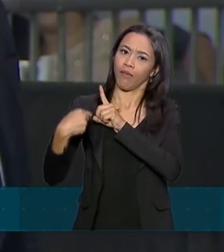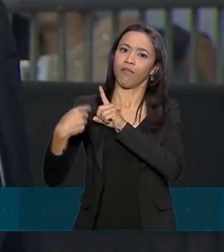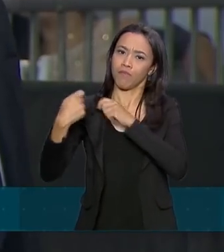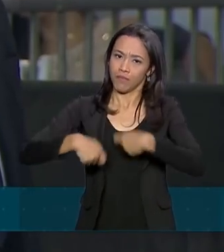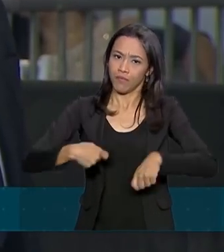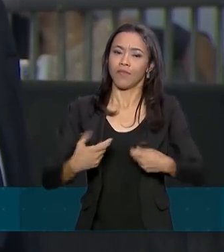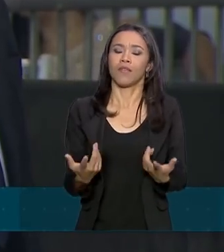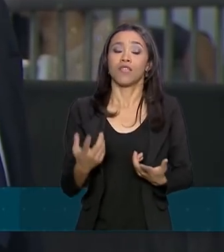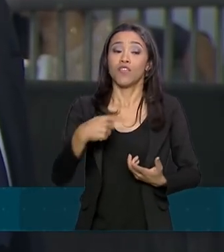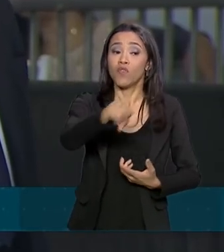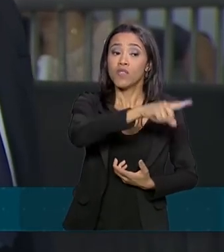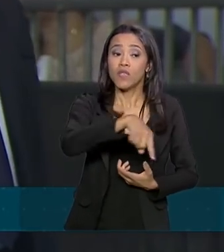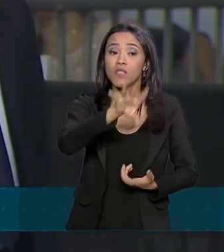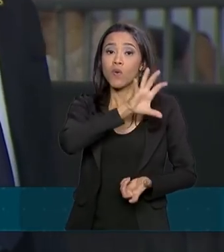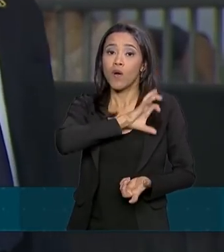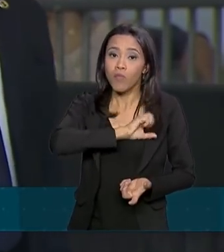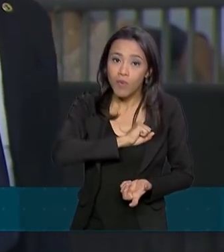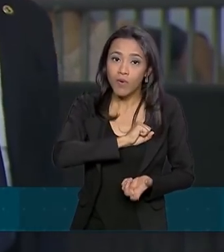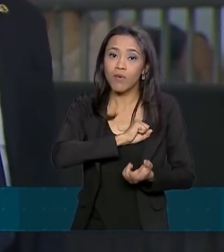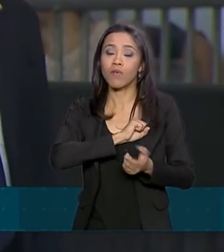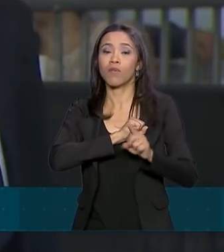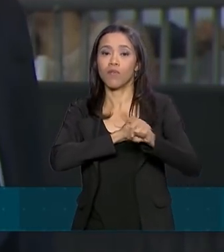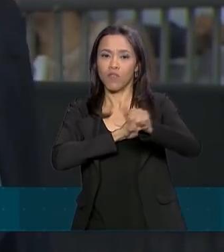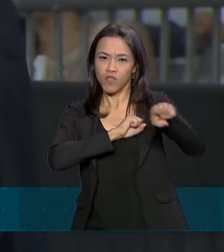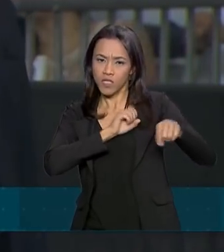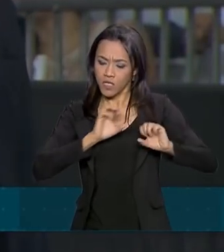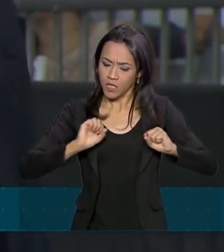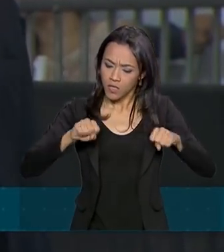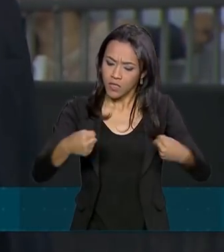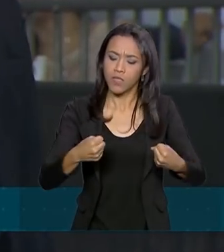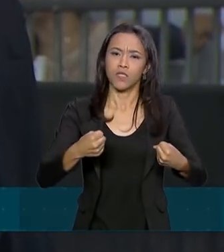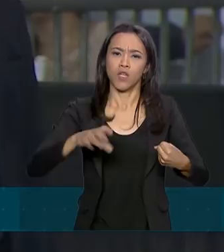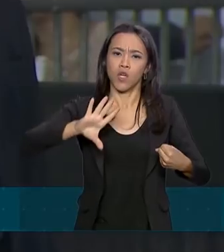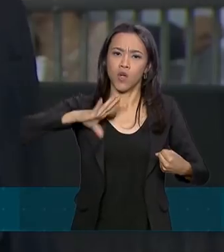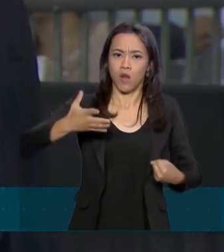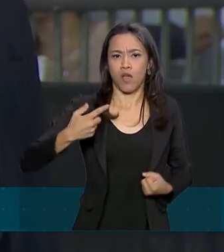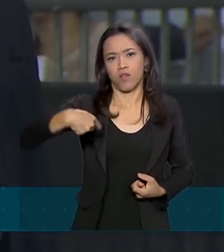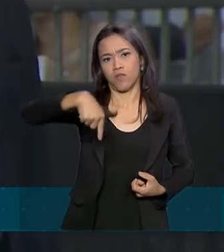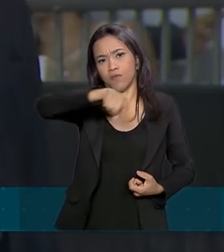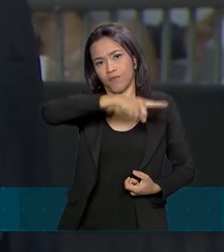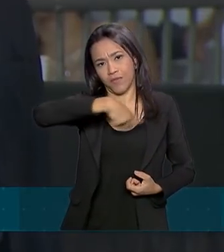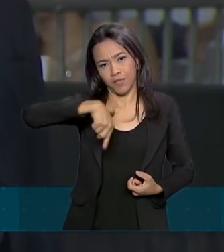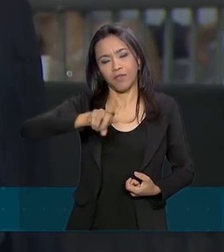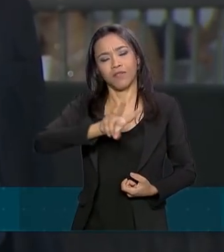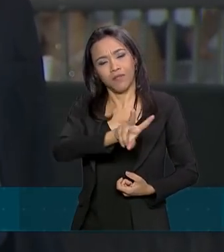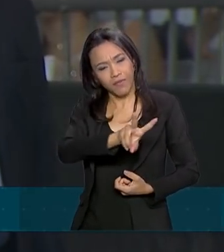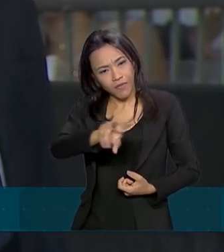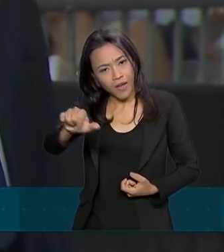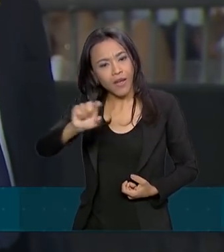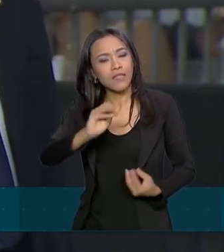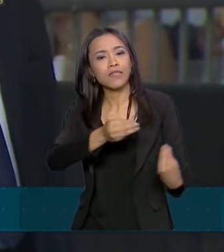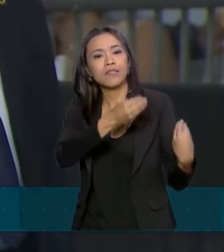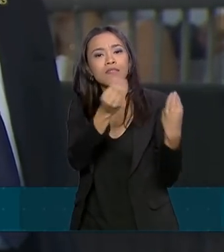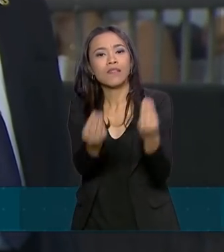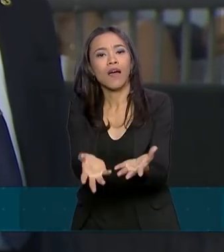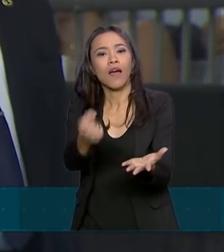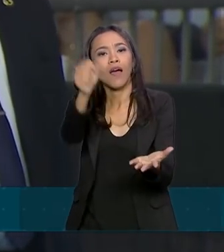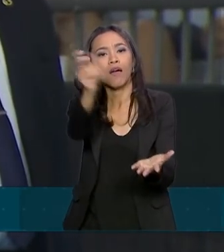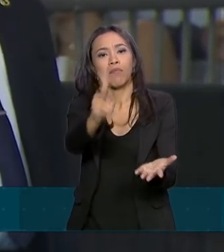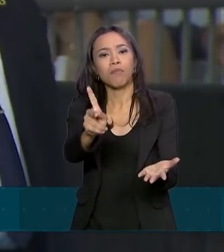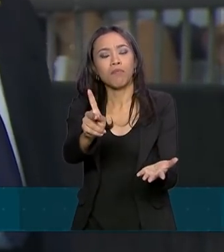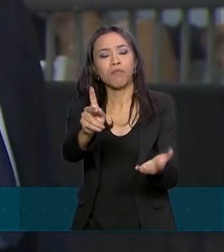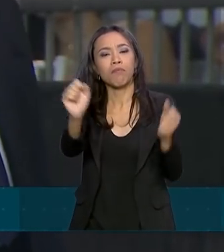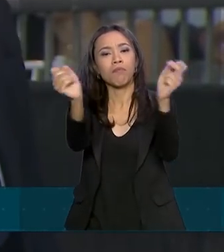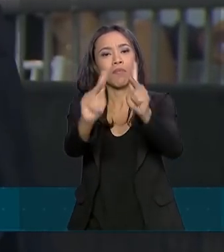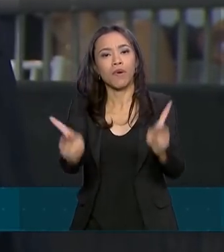vocês, com amor, com galhardia e com coragem, trarão a paz necessária ao